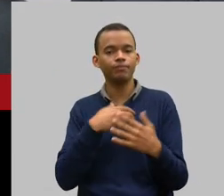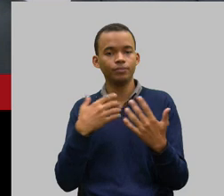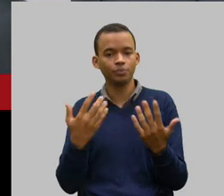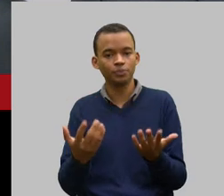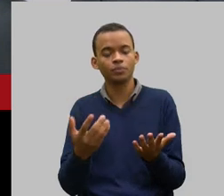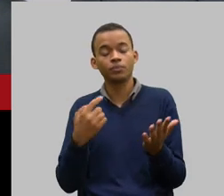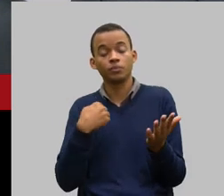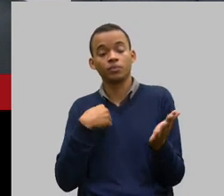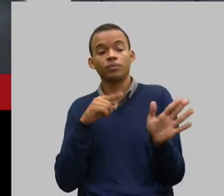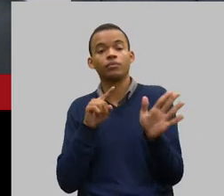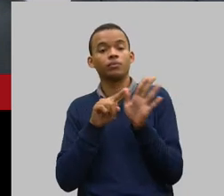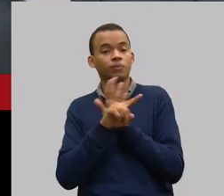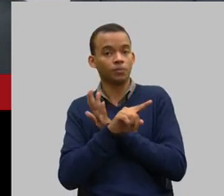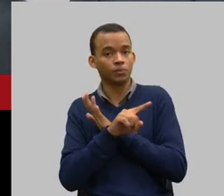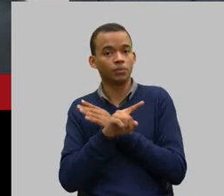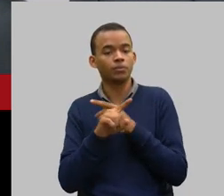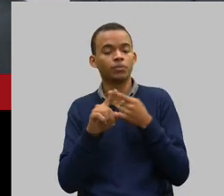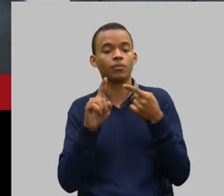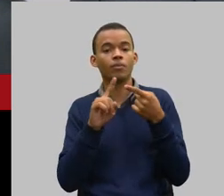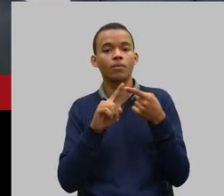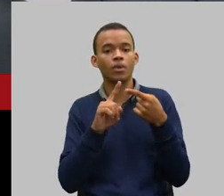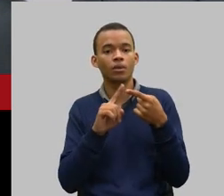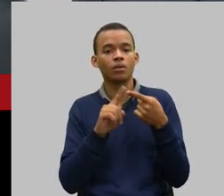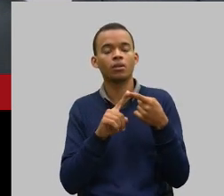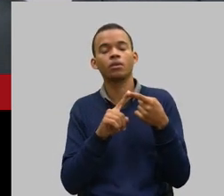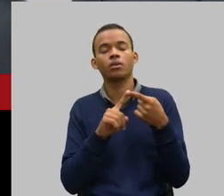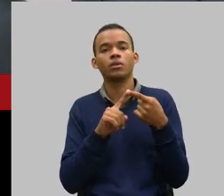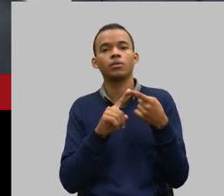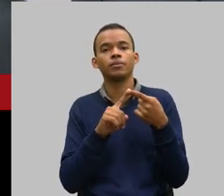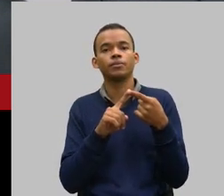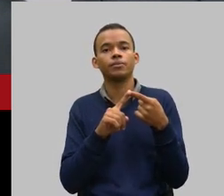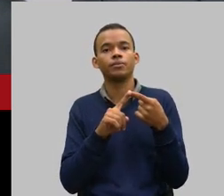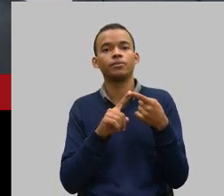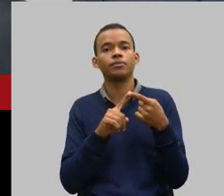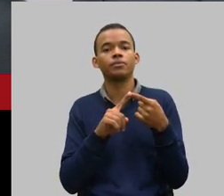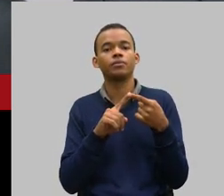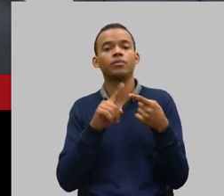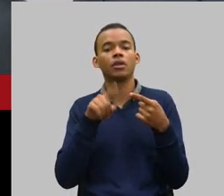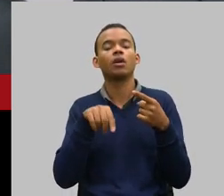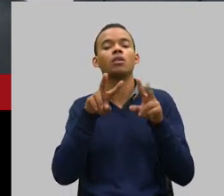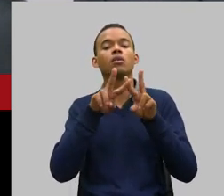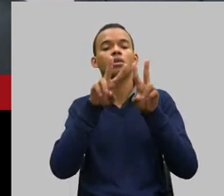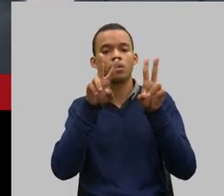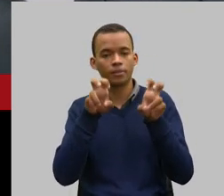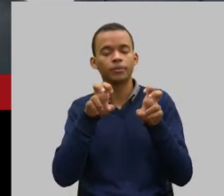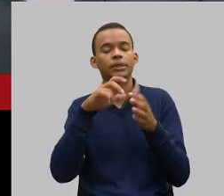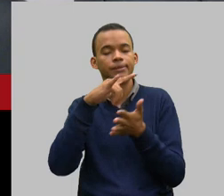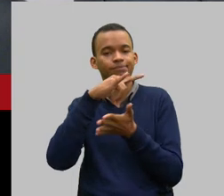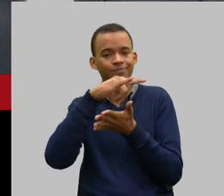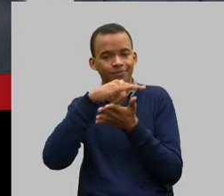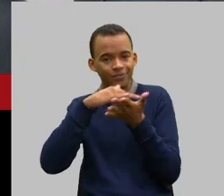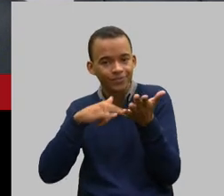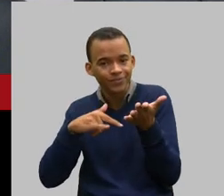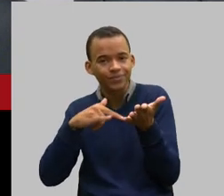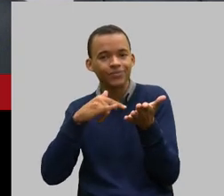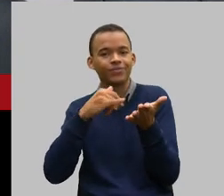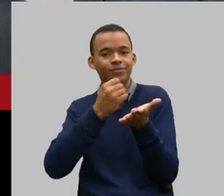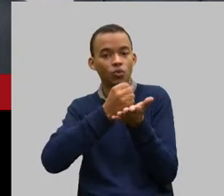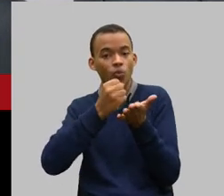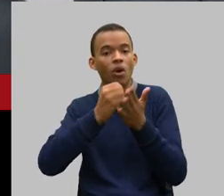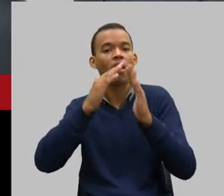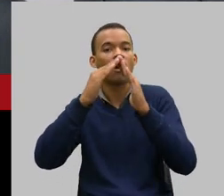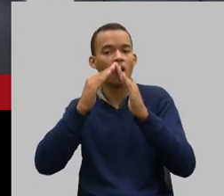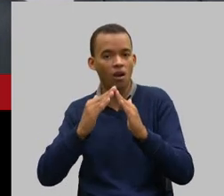pergunta é questão da regularização fundiária eh ela a